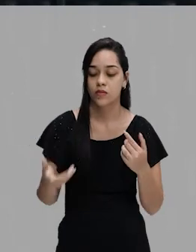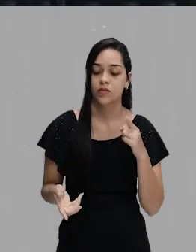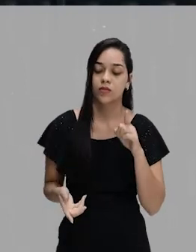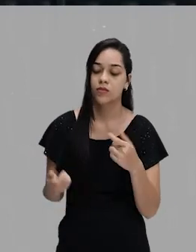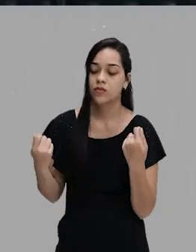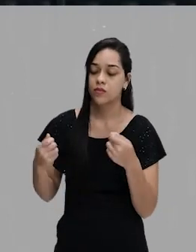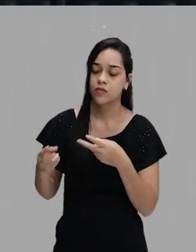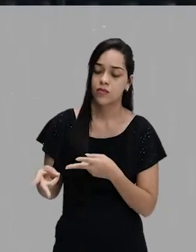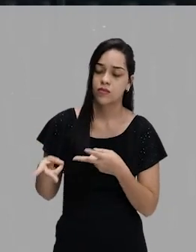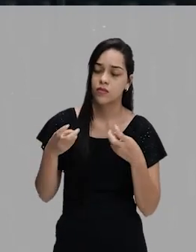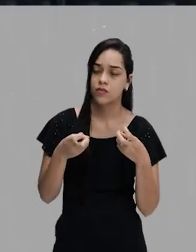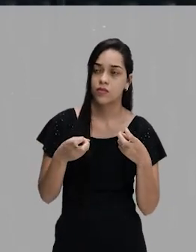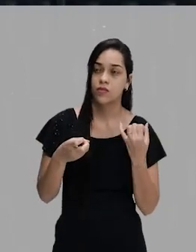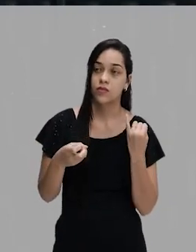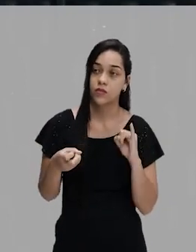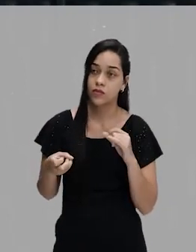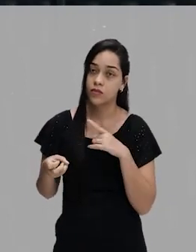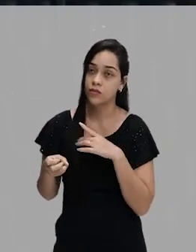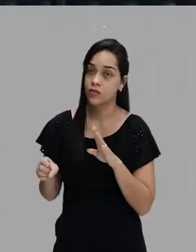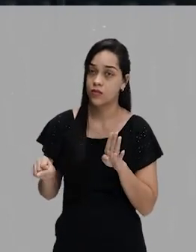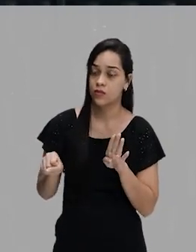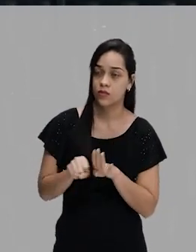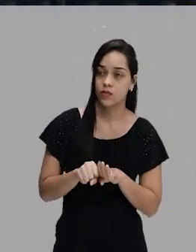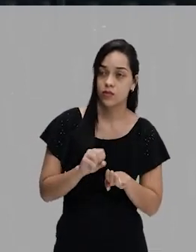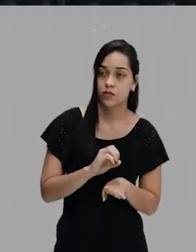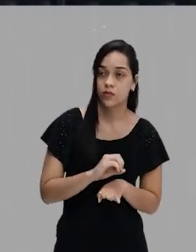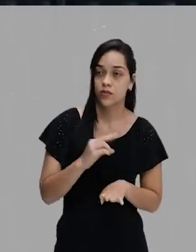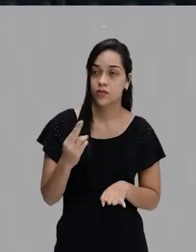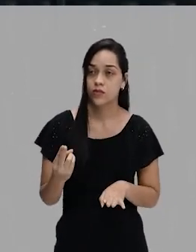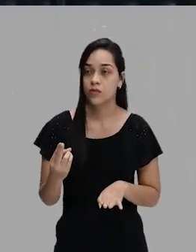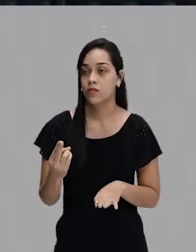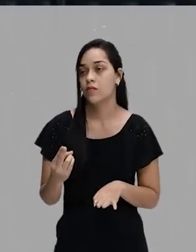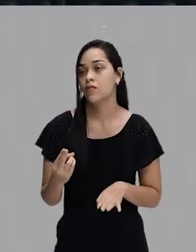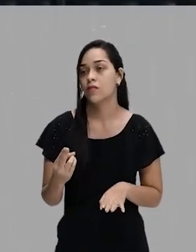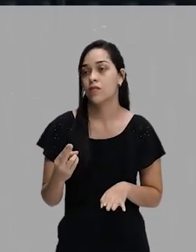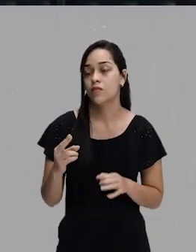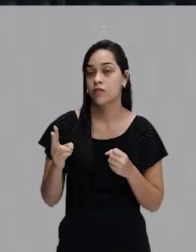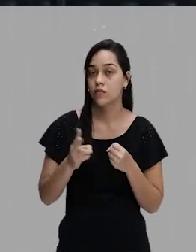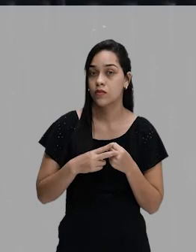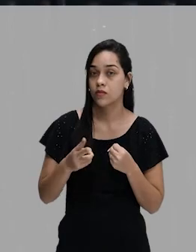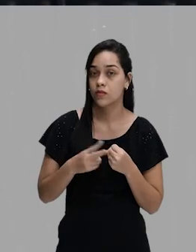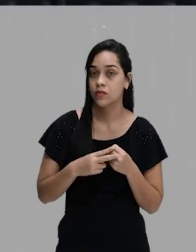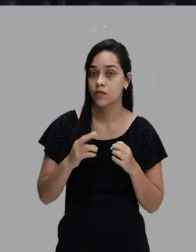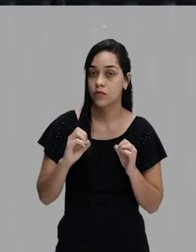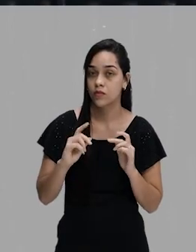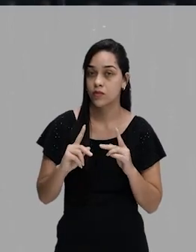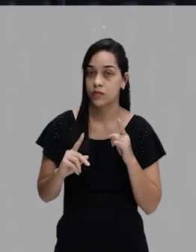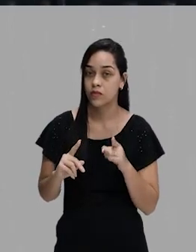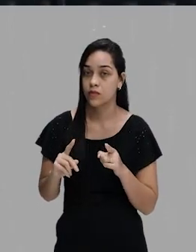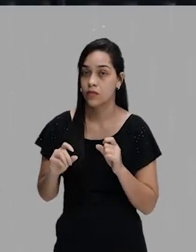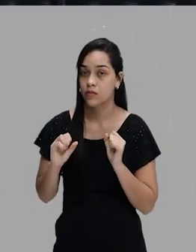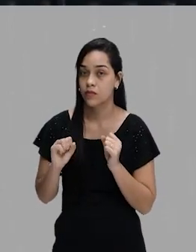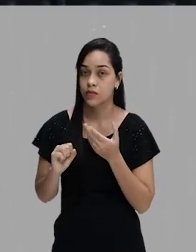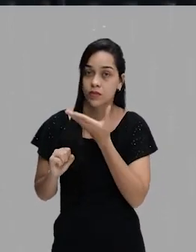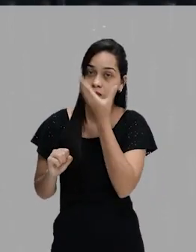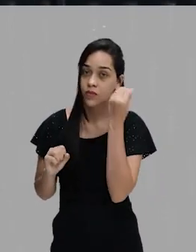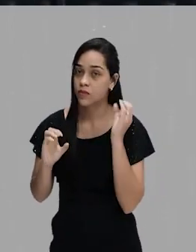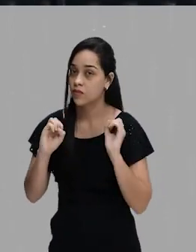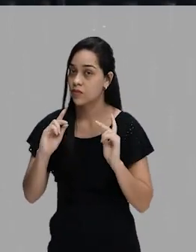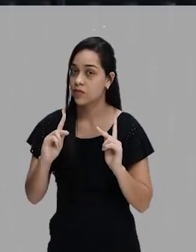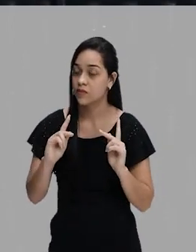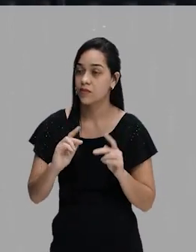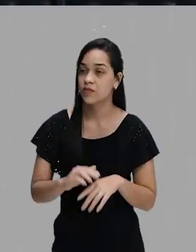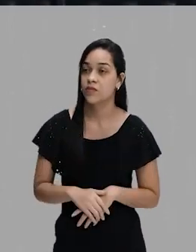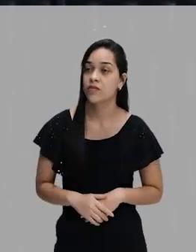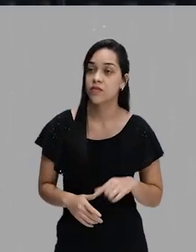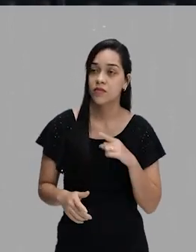que identificar se é substantivo ou se é verbo, para que você não erre.